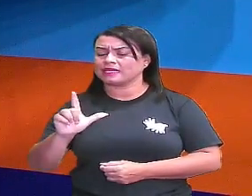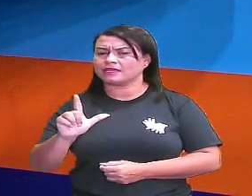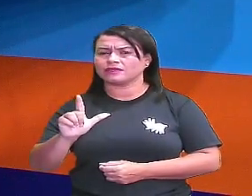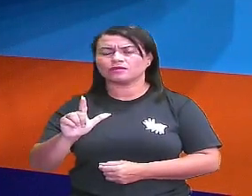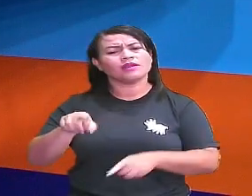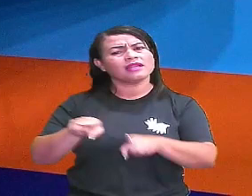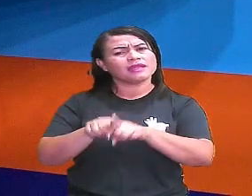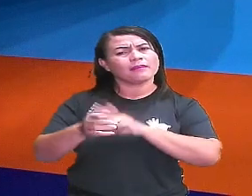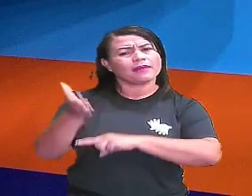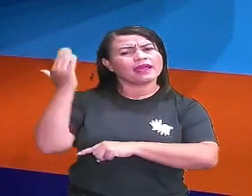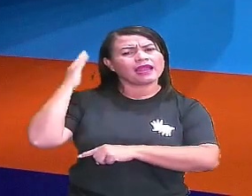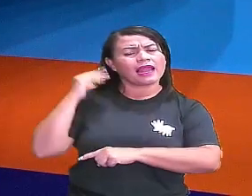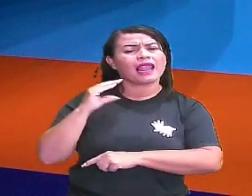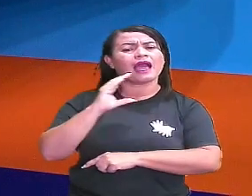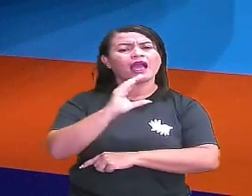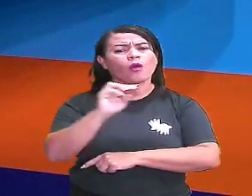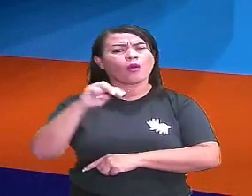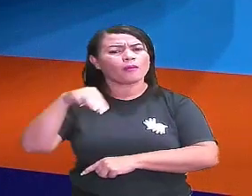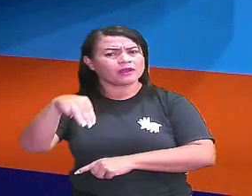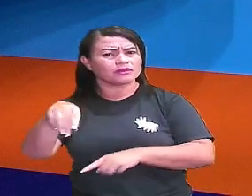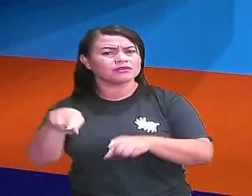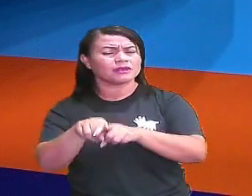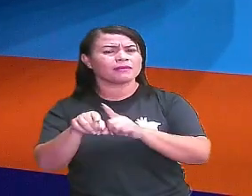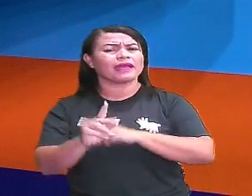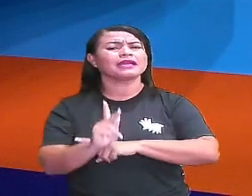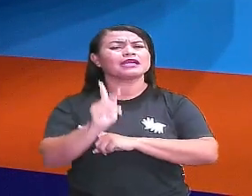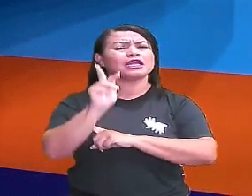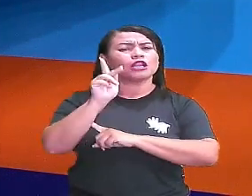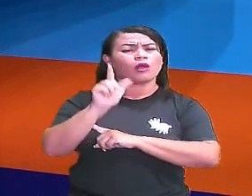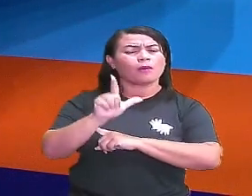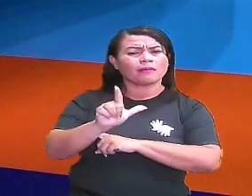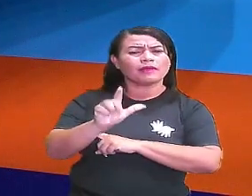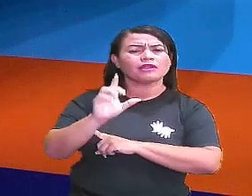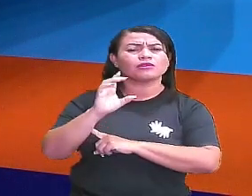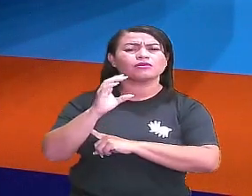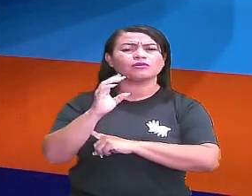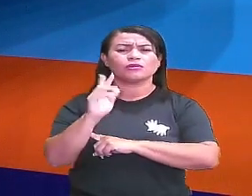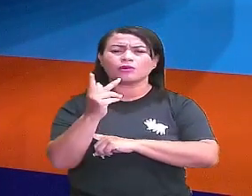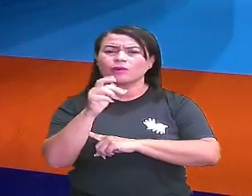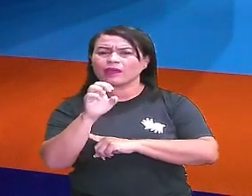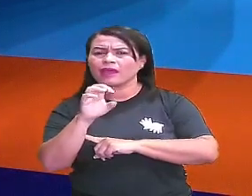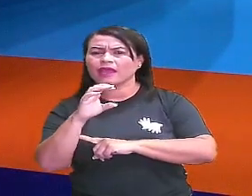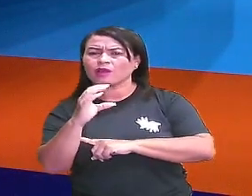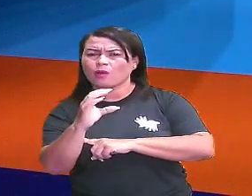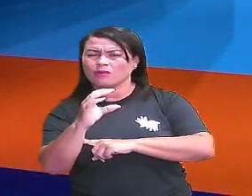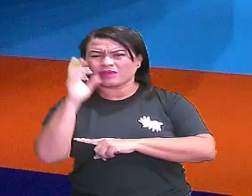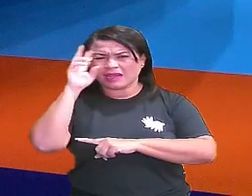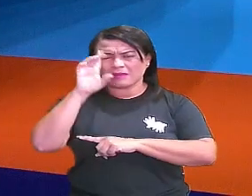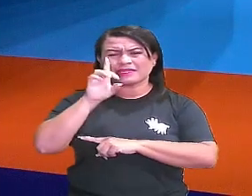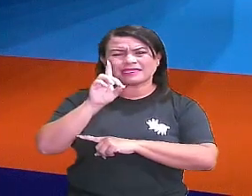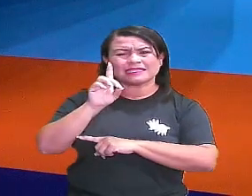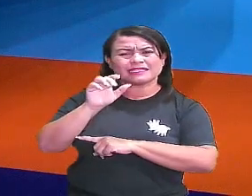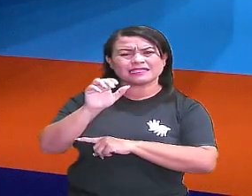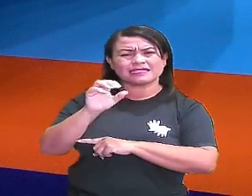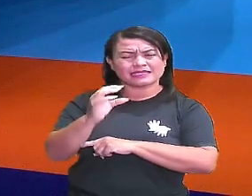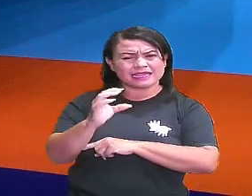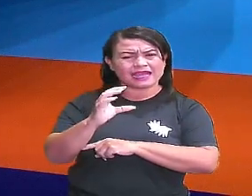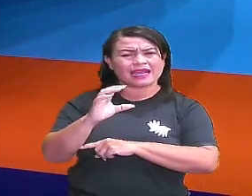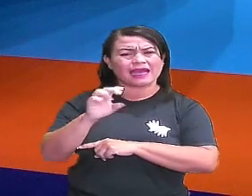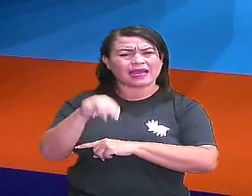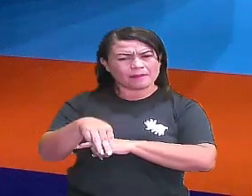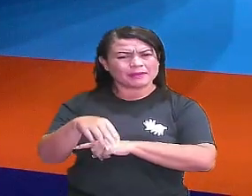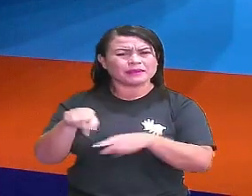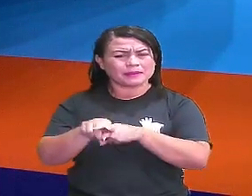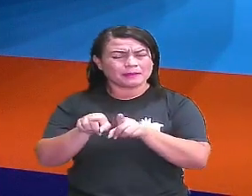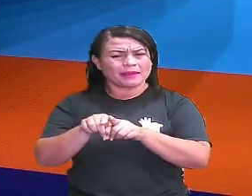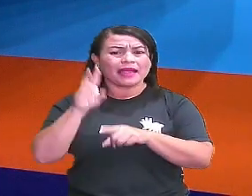em comprimentos a senhora falou em quilômetro, hectômetro, decâmetro. Lembram lá? Aqui